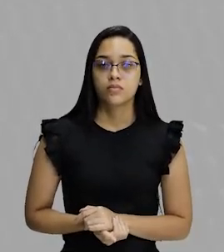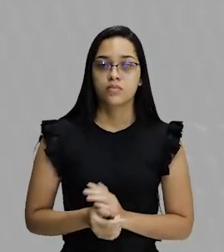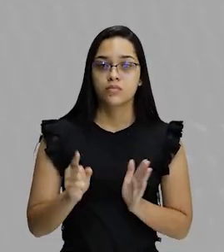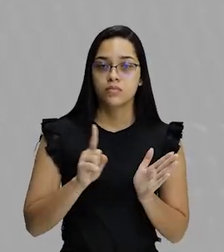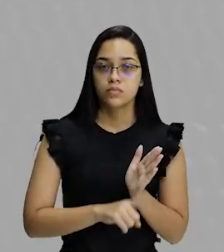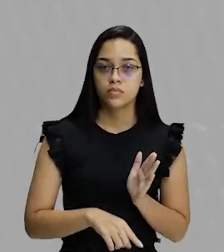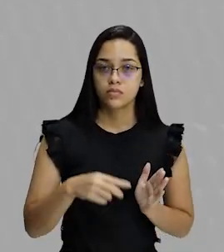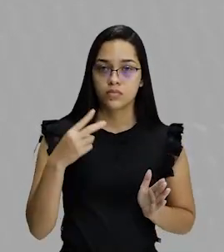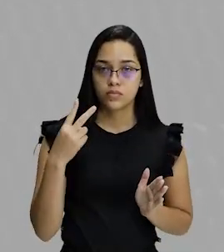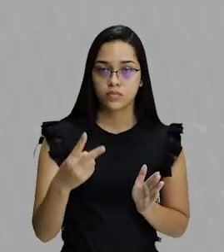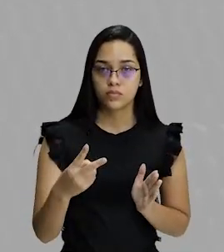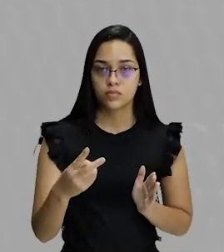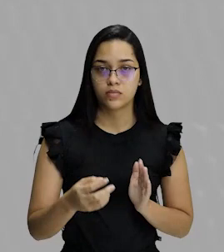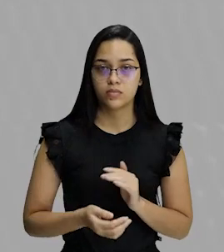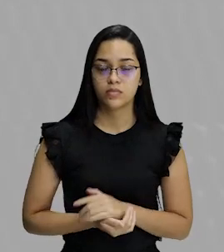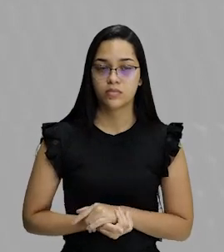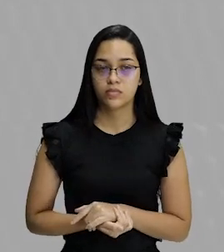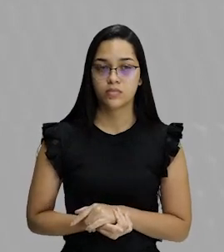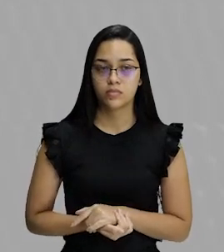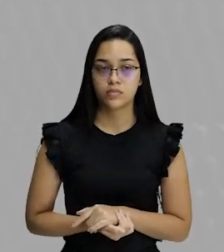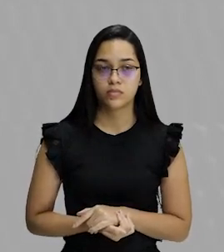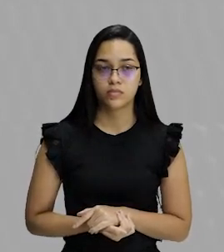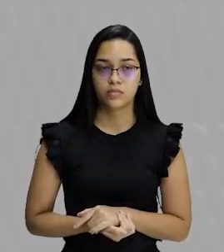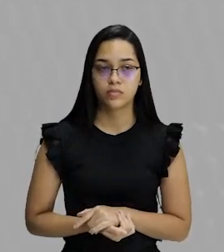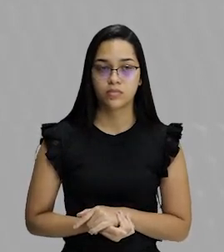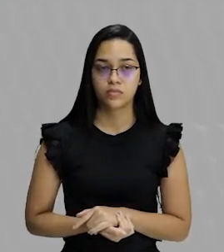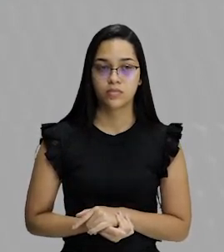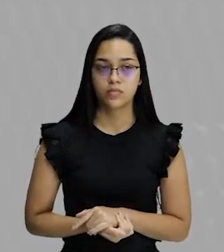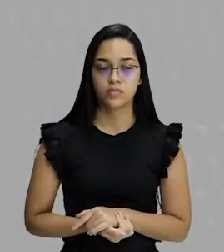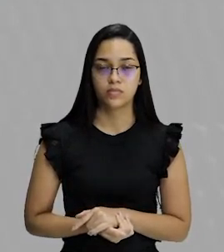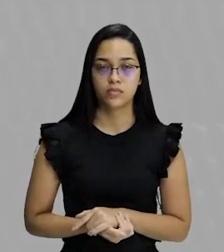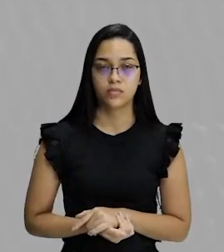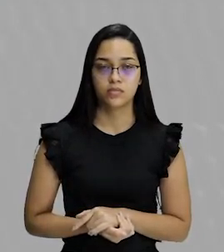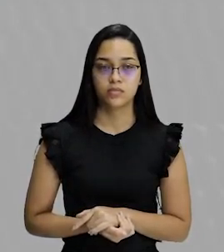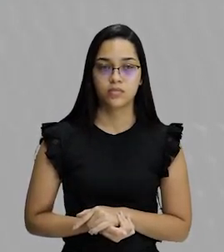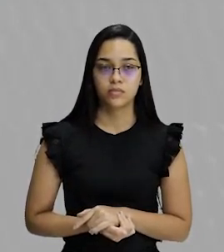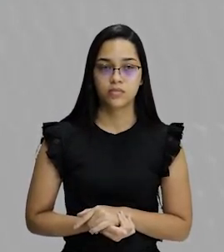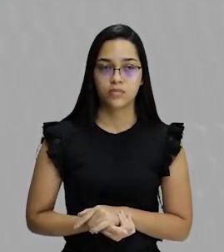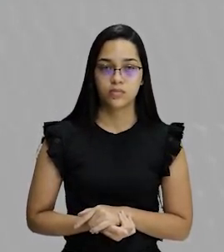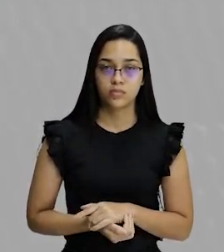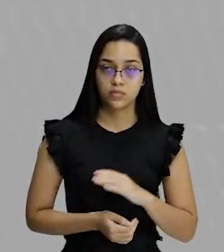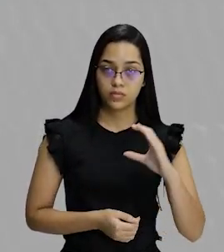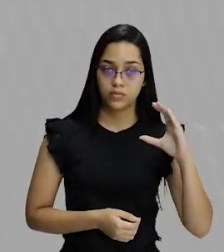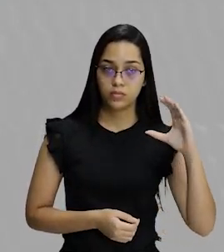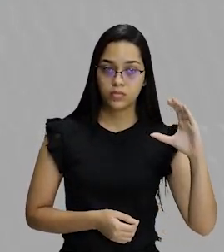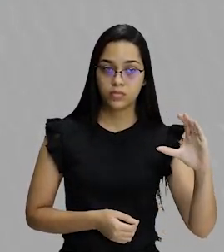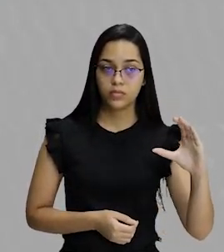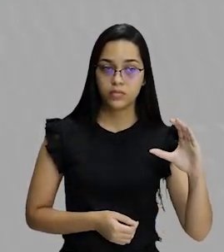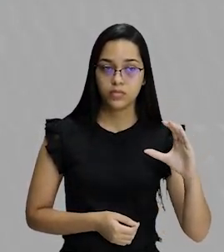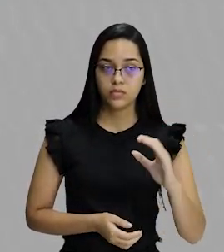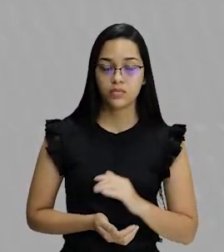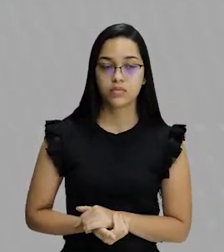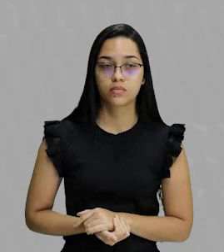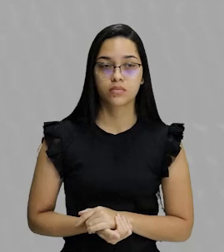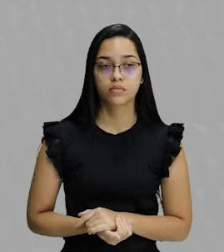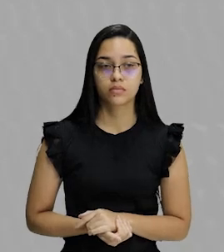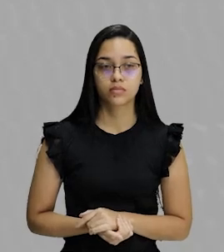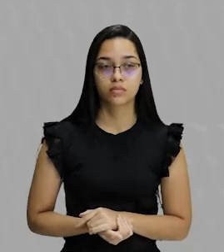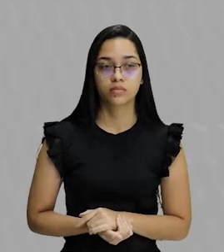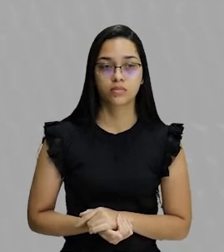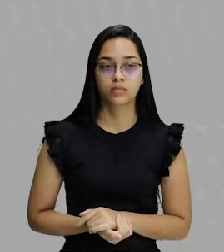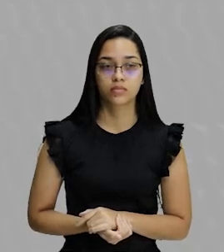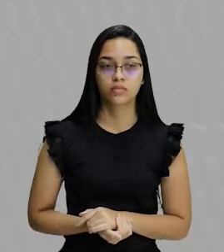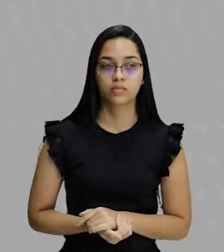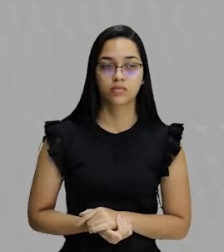Menos 2 e 2. Então, está bem aqui o ponto C, que é o A e o B. E aqui